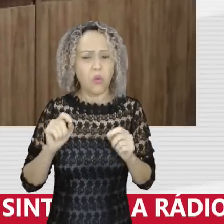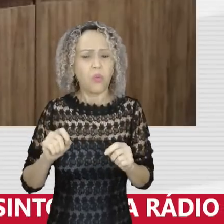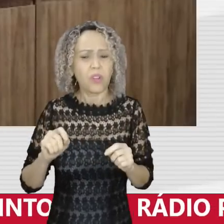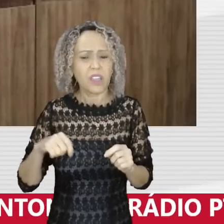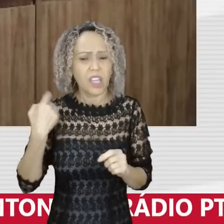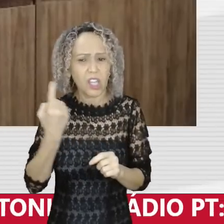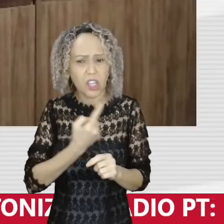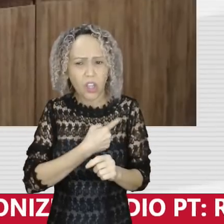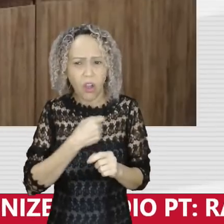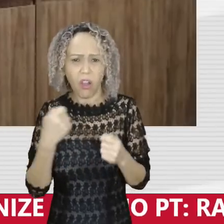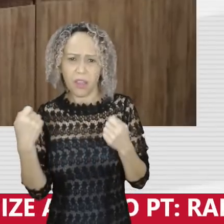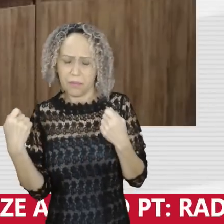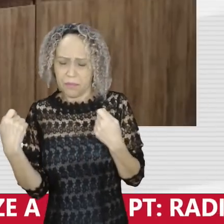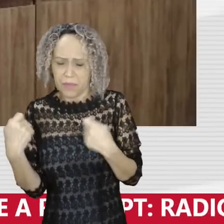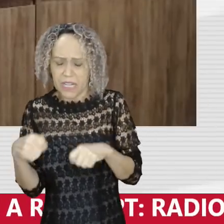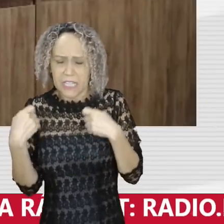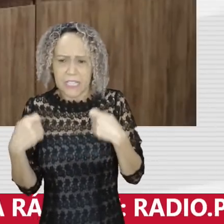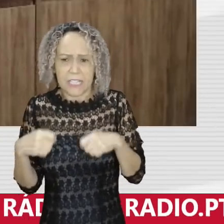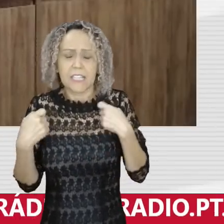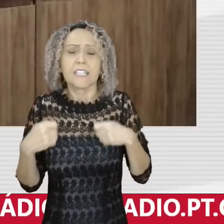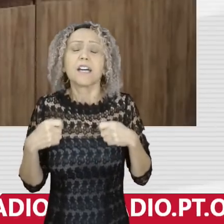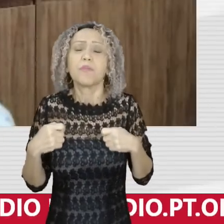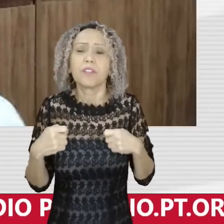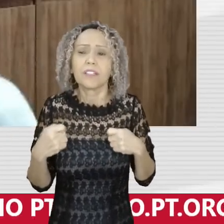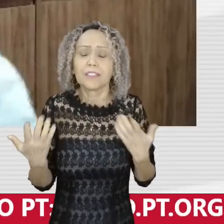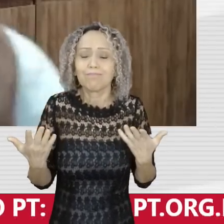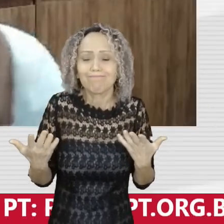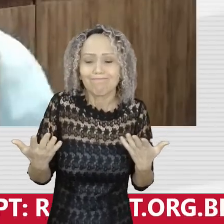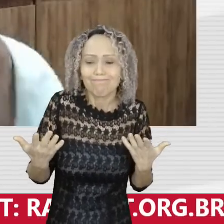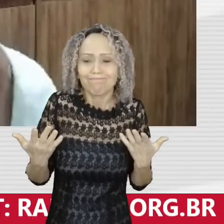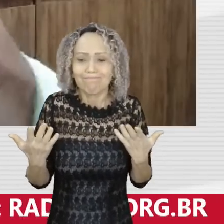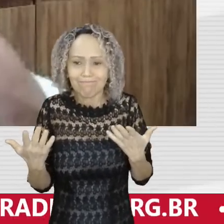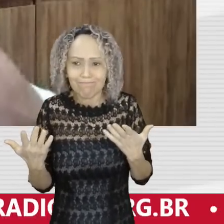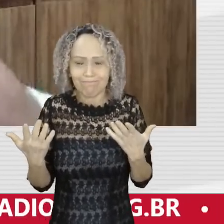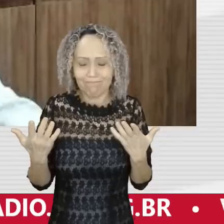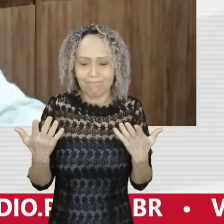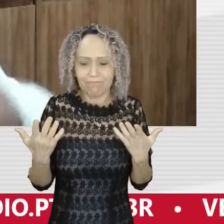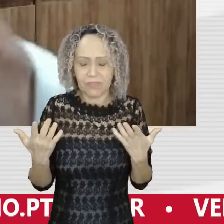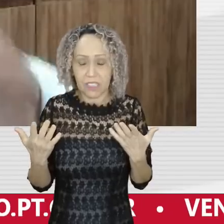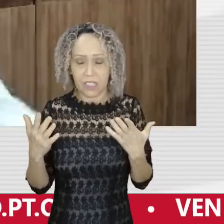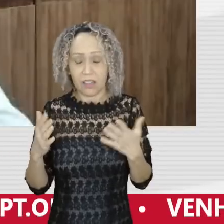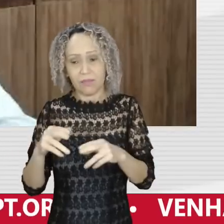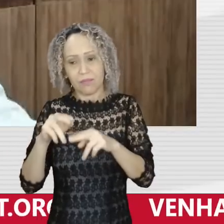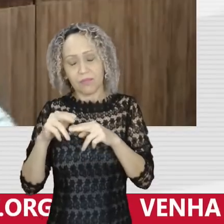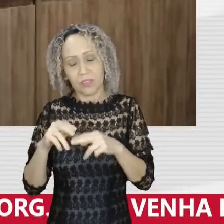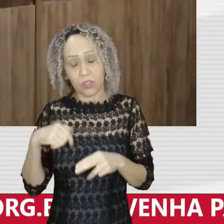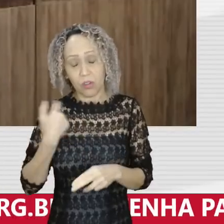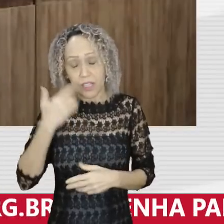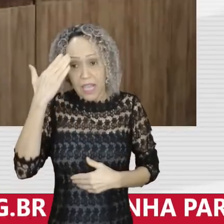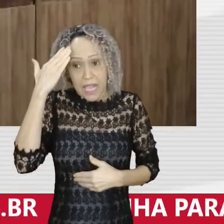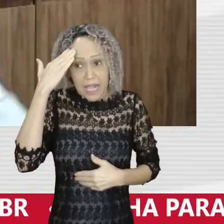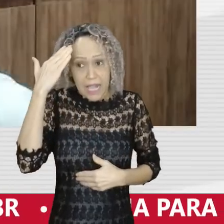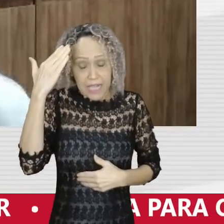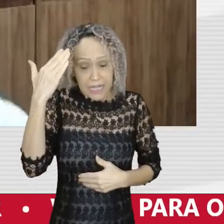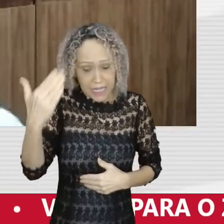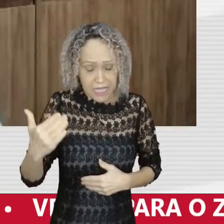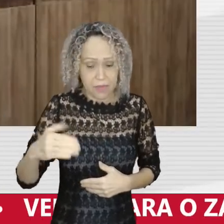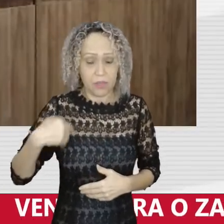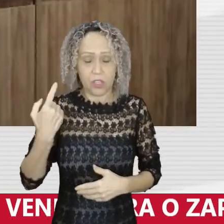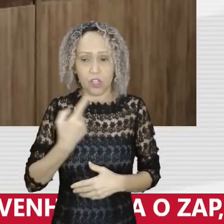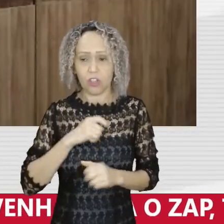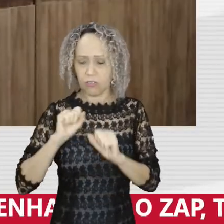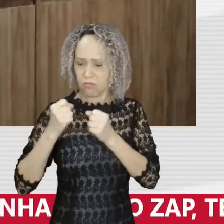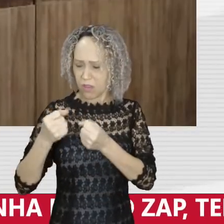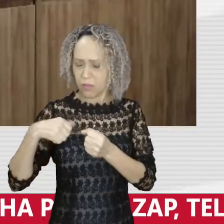partido incomoda tanto, é por isso que a gente agradece quando uma autoridade defende nossos direitos,